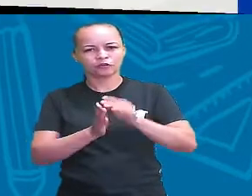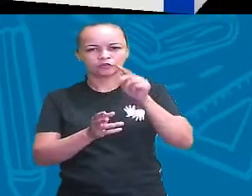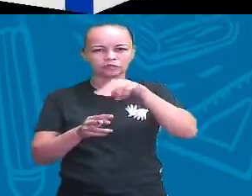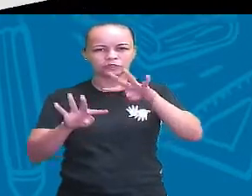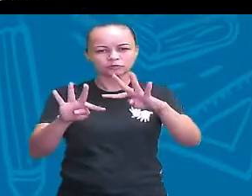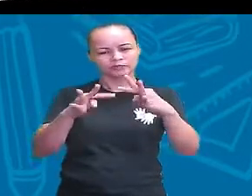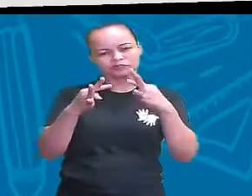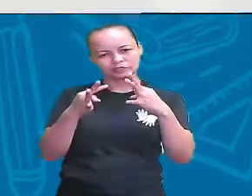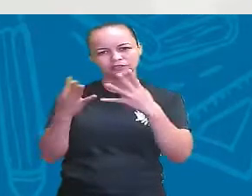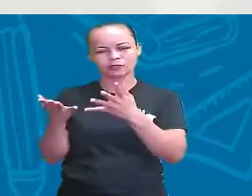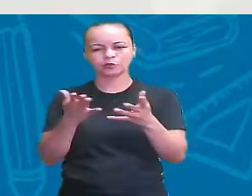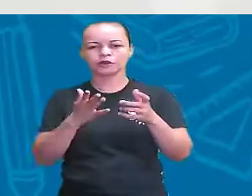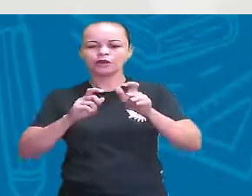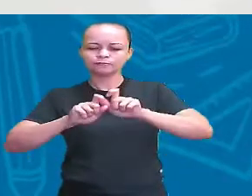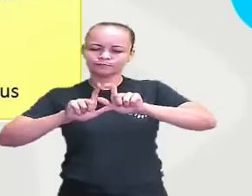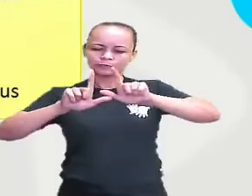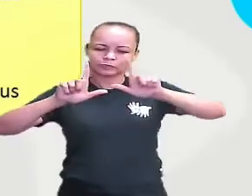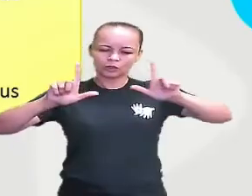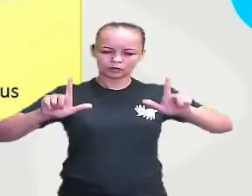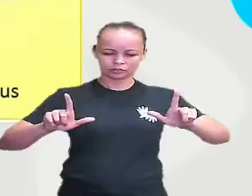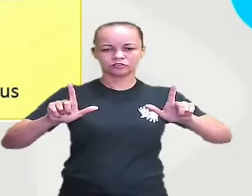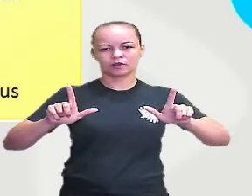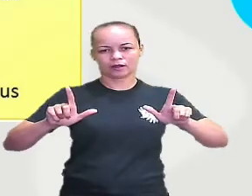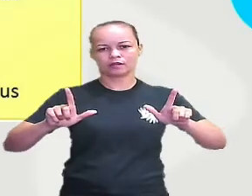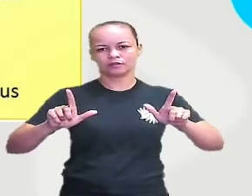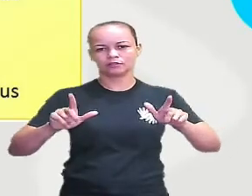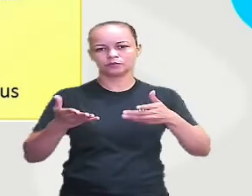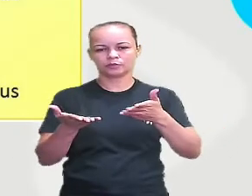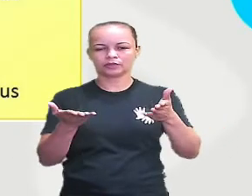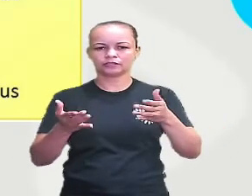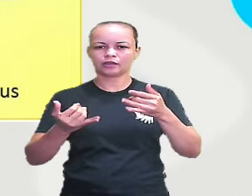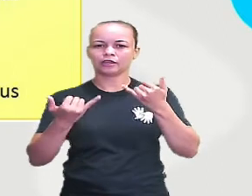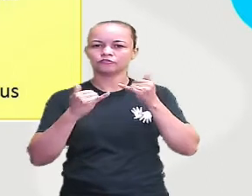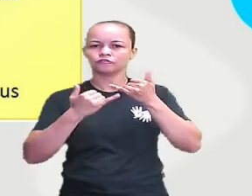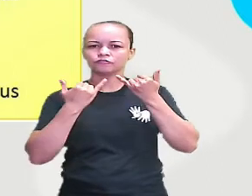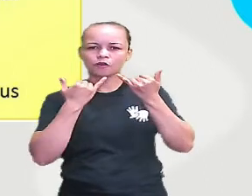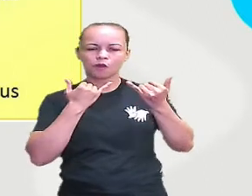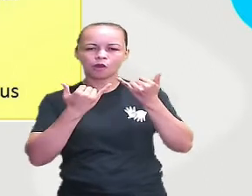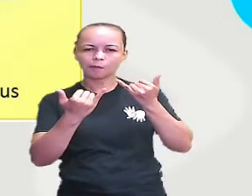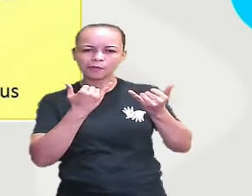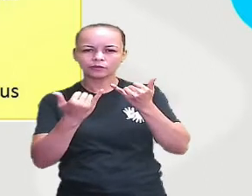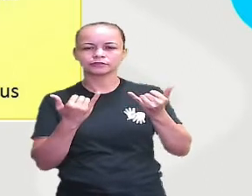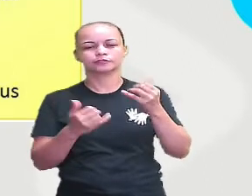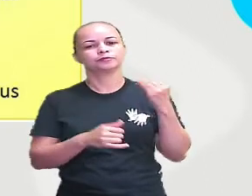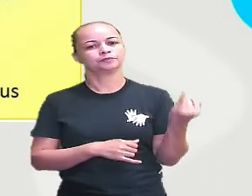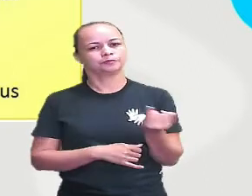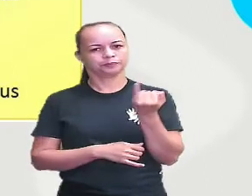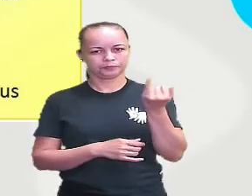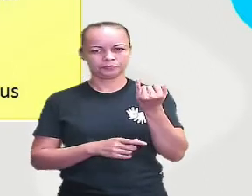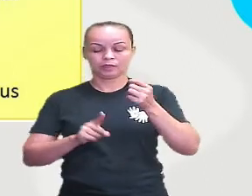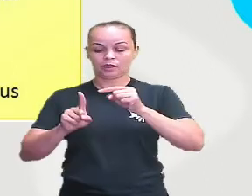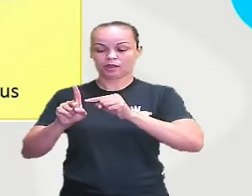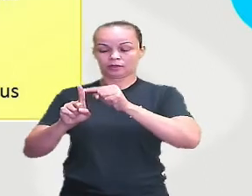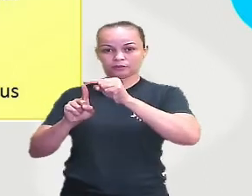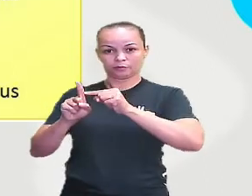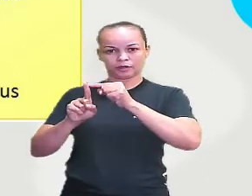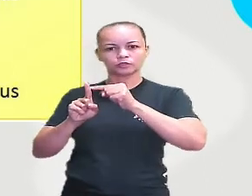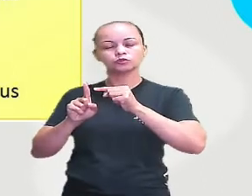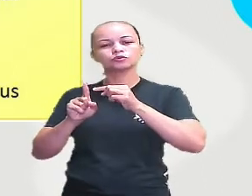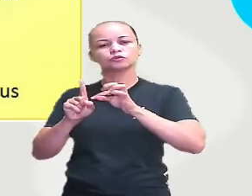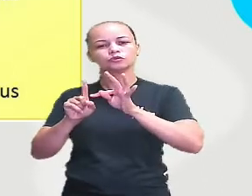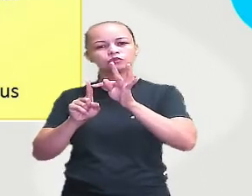produção, já de cara, abre esse slide aí, por favor, produção, porque essa informação é importantíssima. A temperatura no interior da